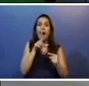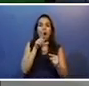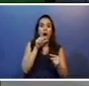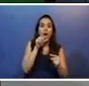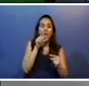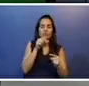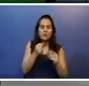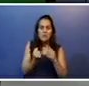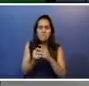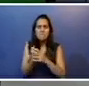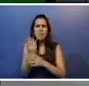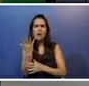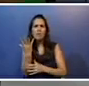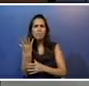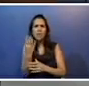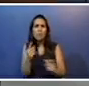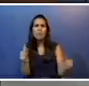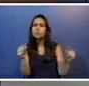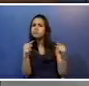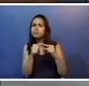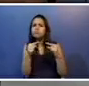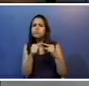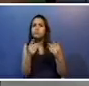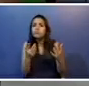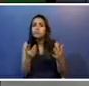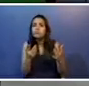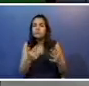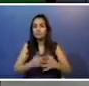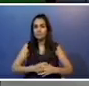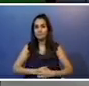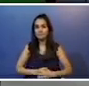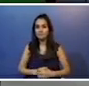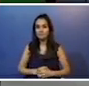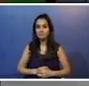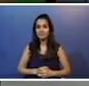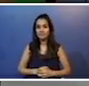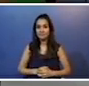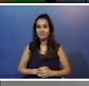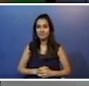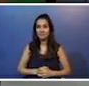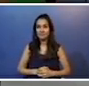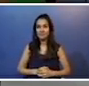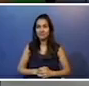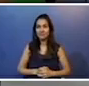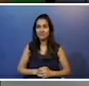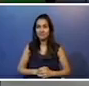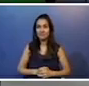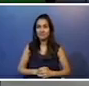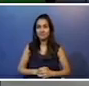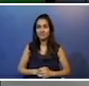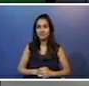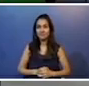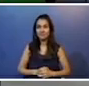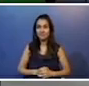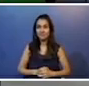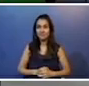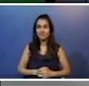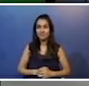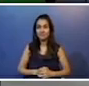as plantas. O que elas têm, né? Qual é a relação entre as aves e as plantas na natureza, professora? Vamos